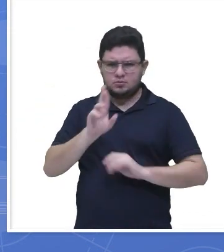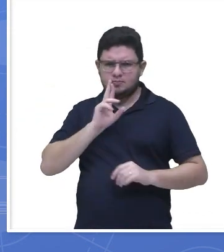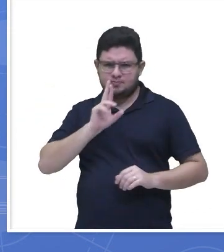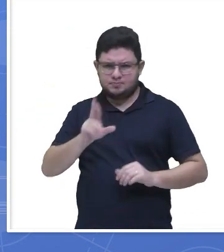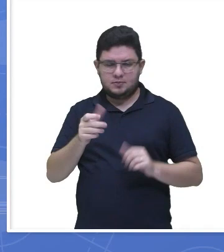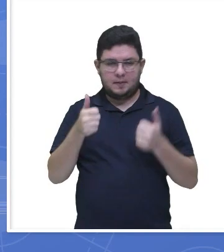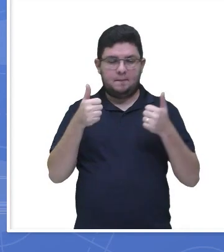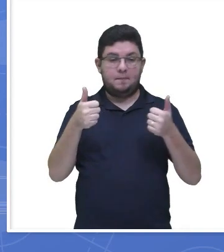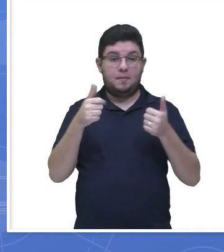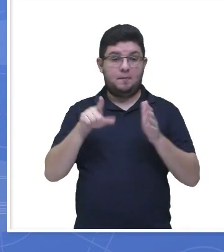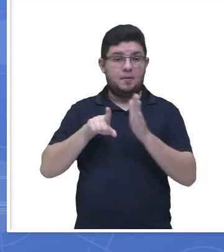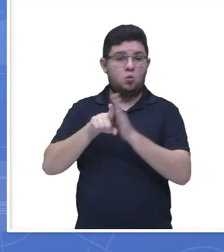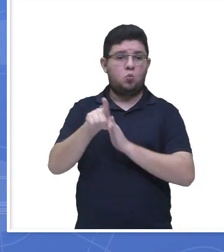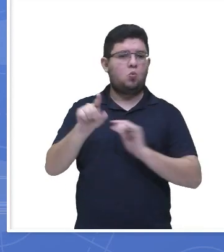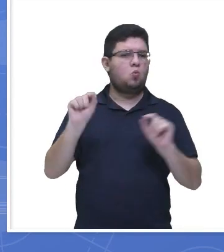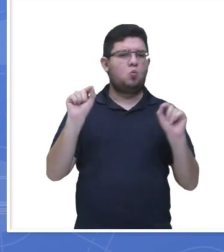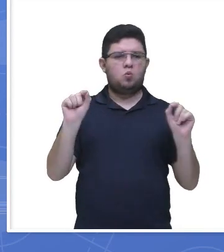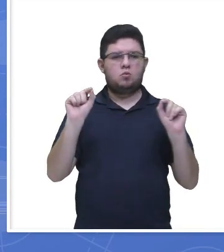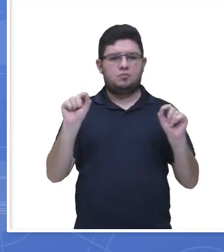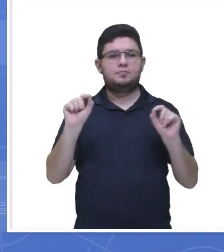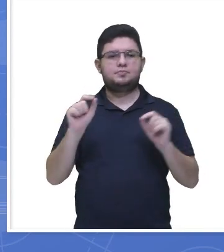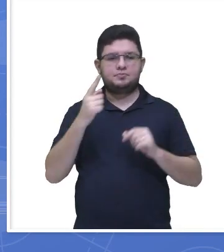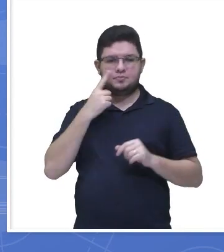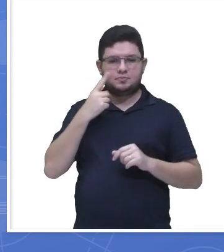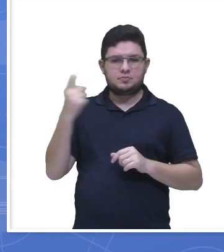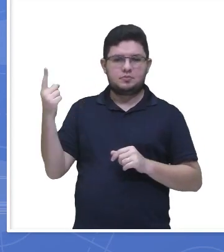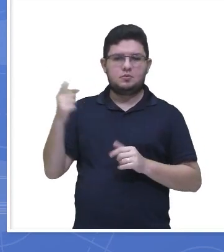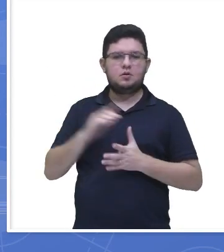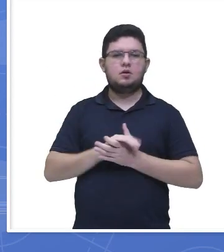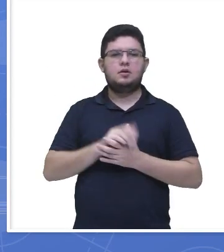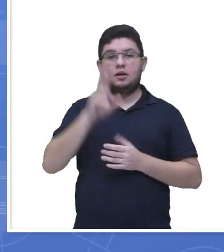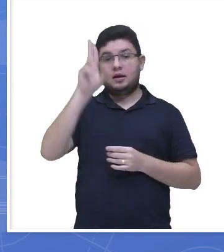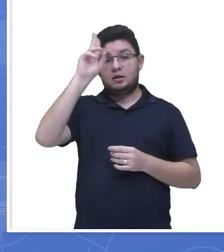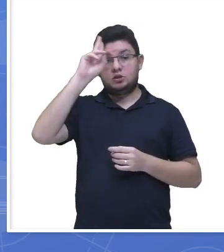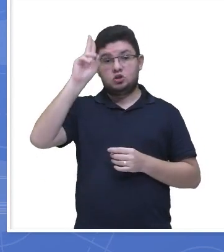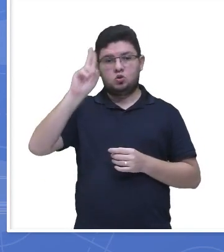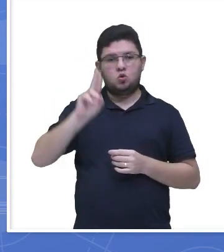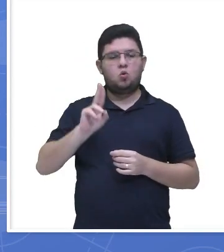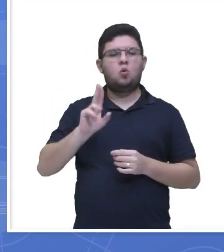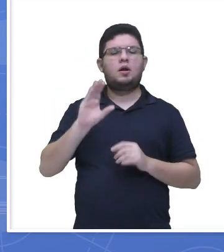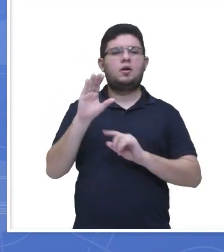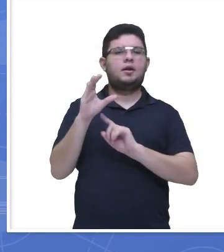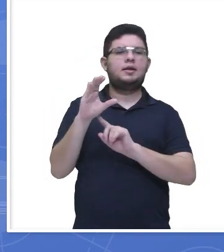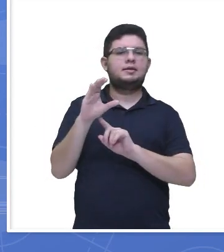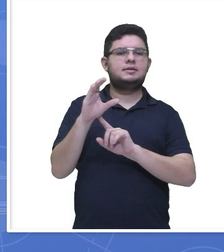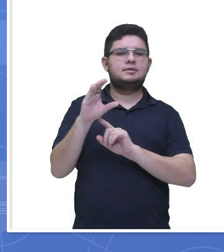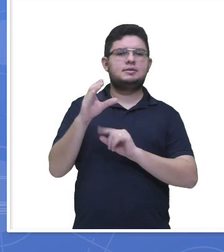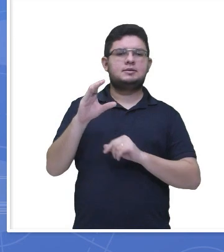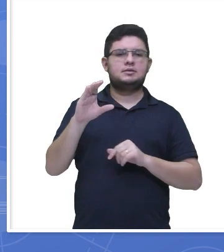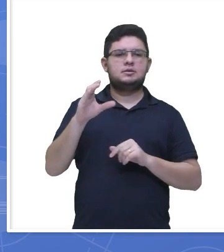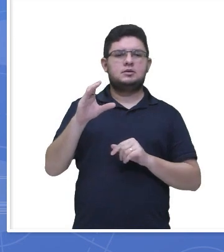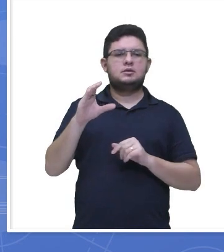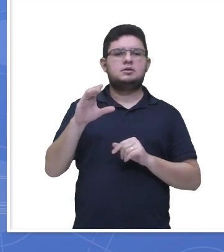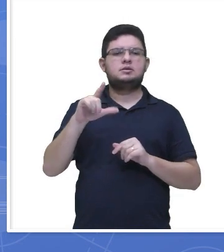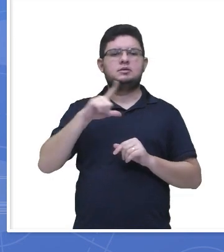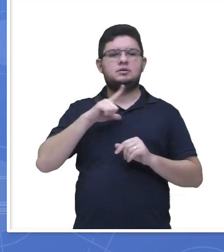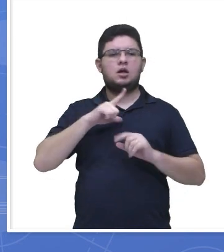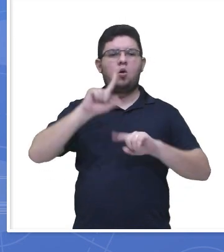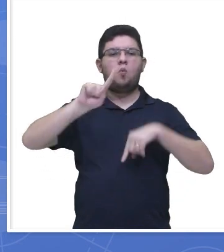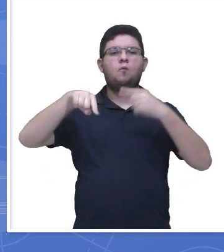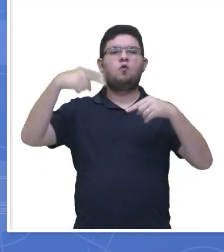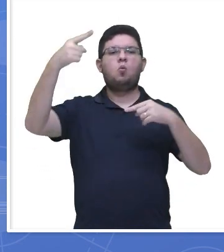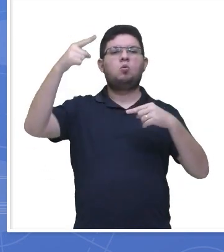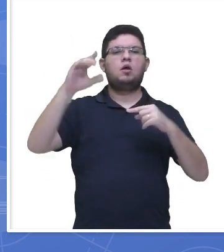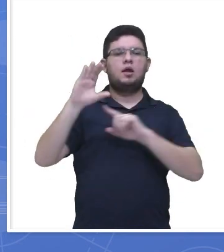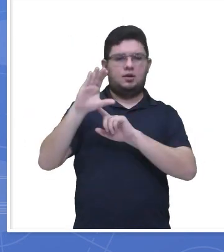questão? A questão era a seguinte, olha só. Na história, né, da ciência, chama-se